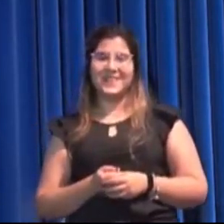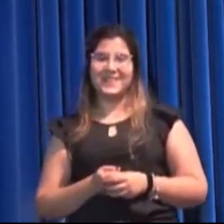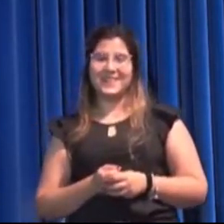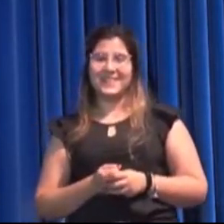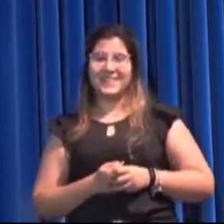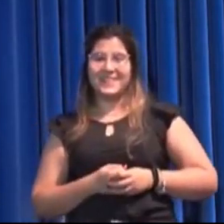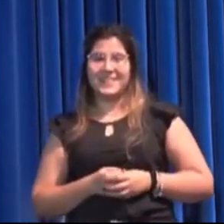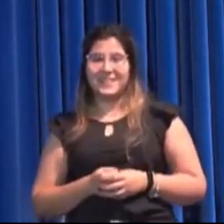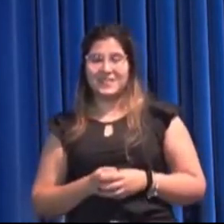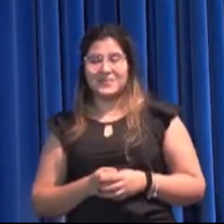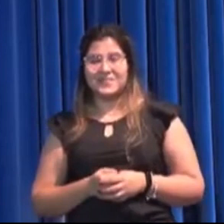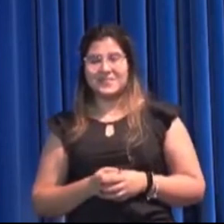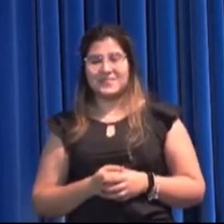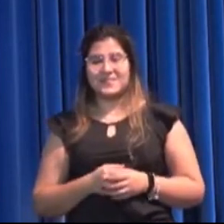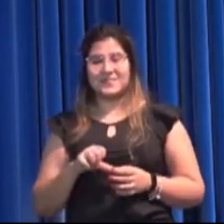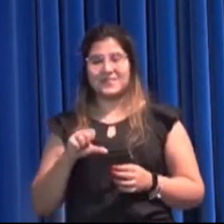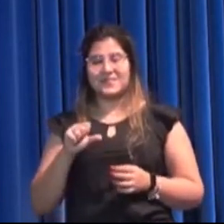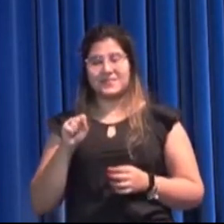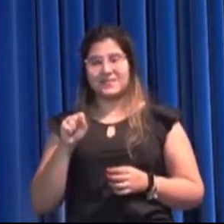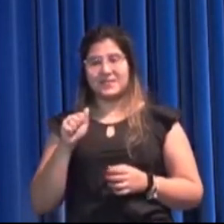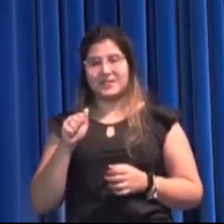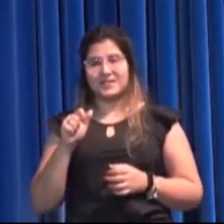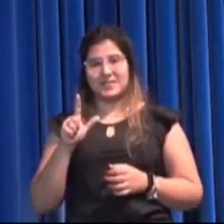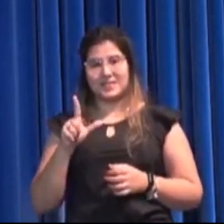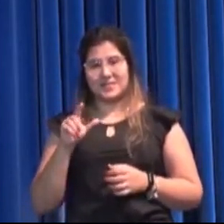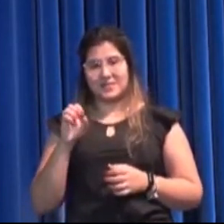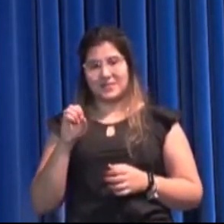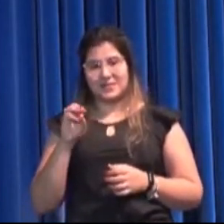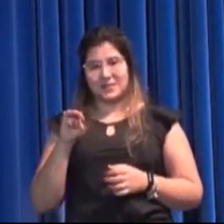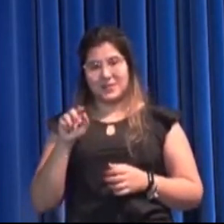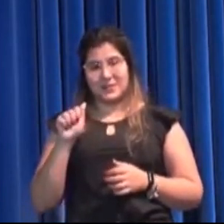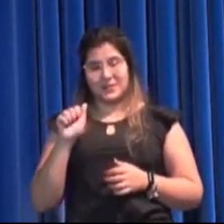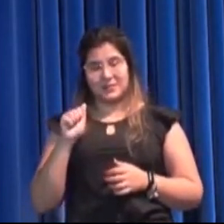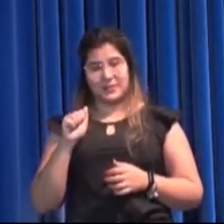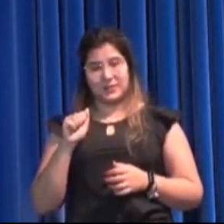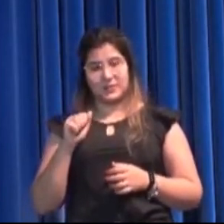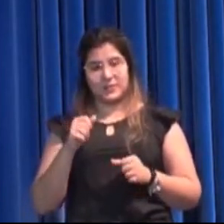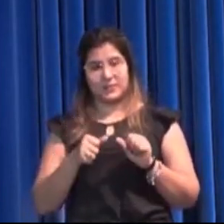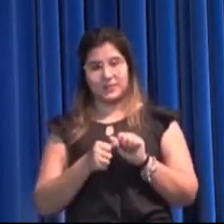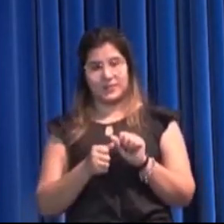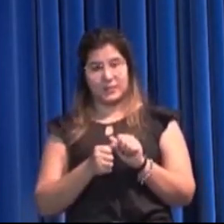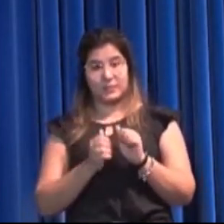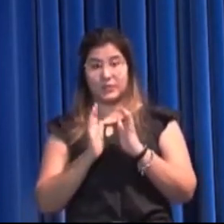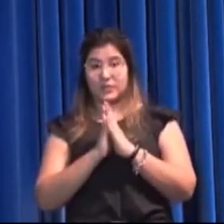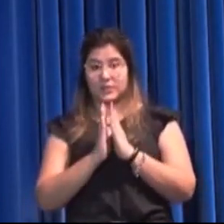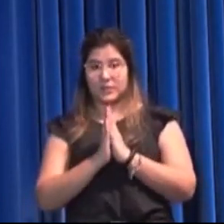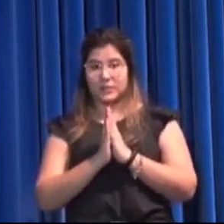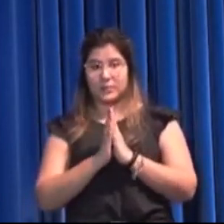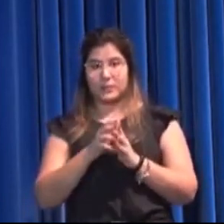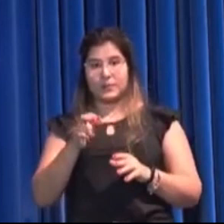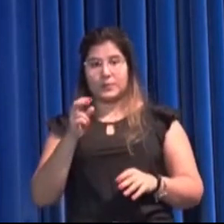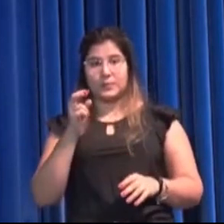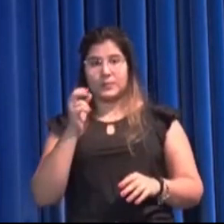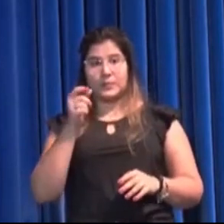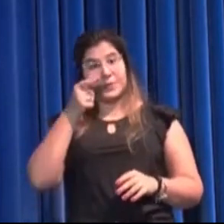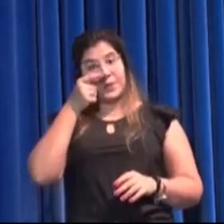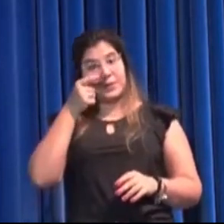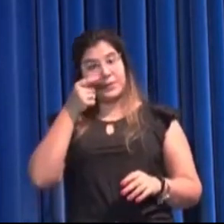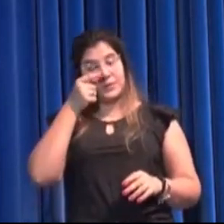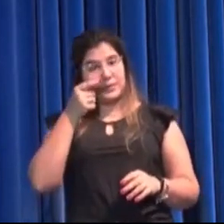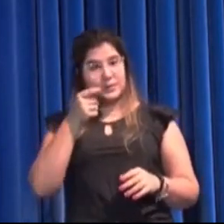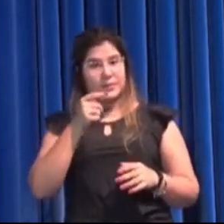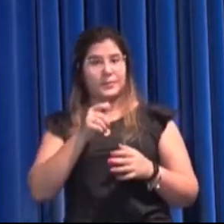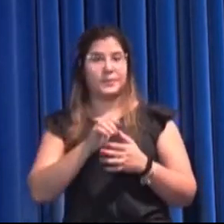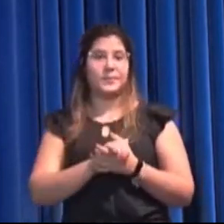43. Salomão aí então, ele faz uma oração. Eu quero que vocês prestem atenção, meus irmãos, na oração que